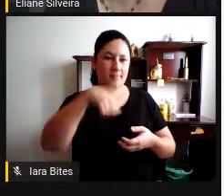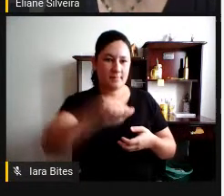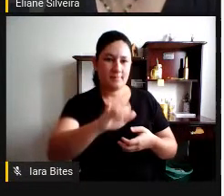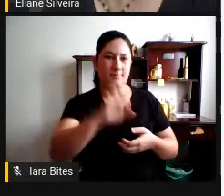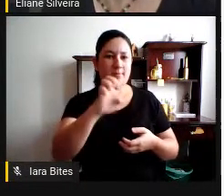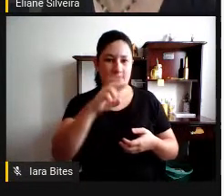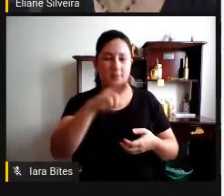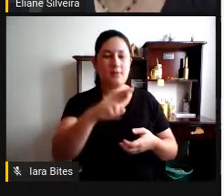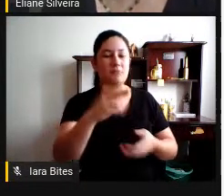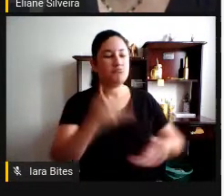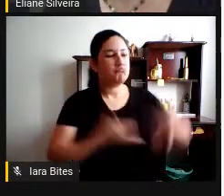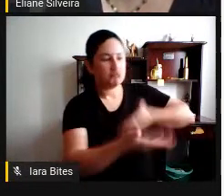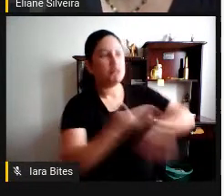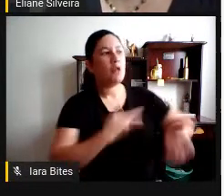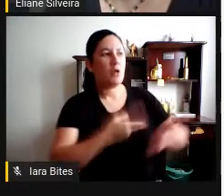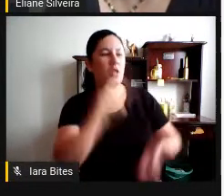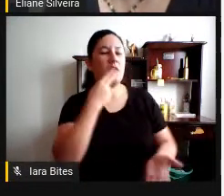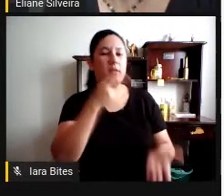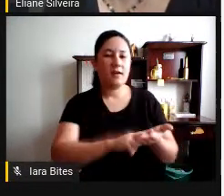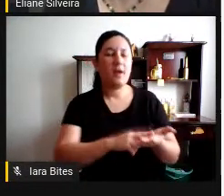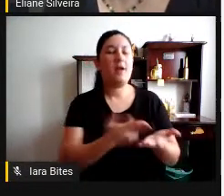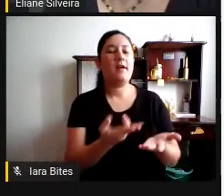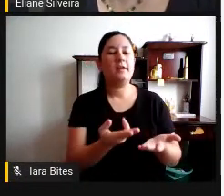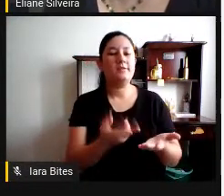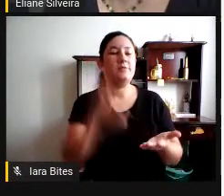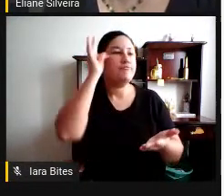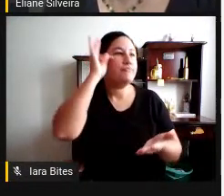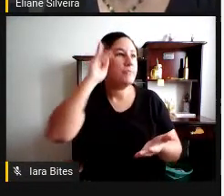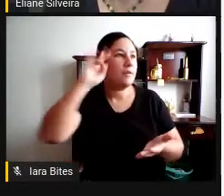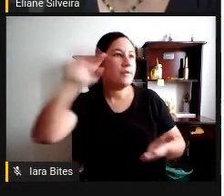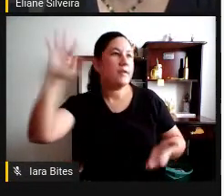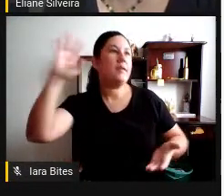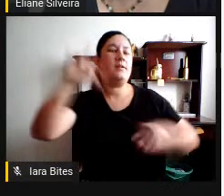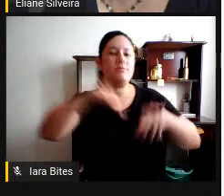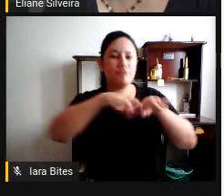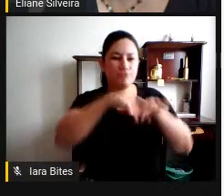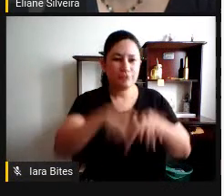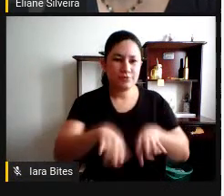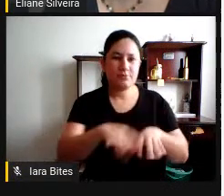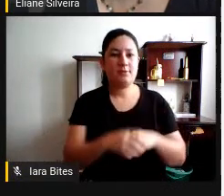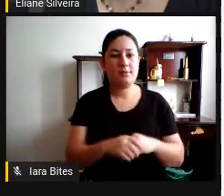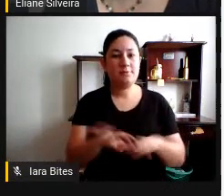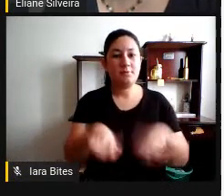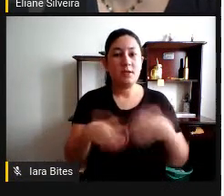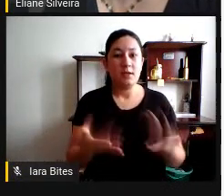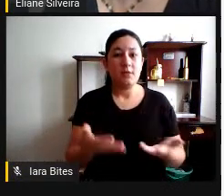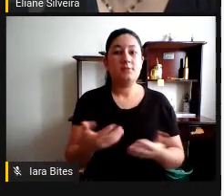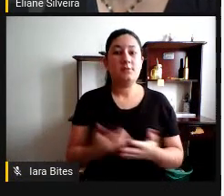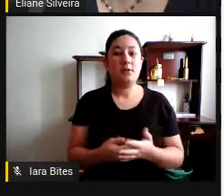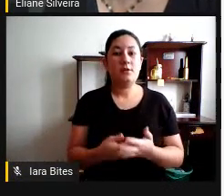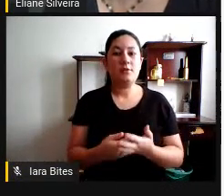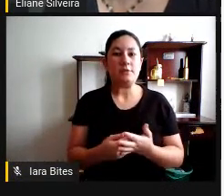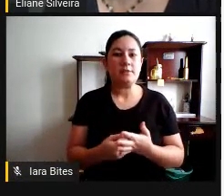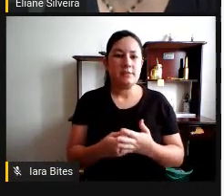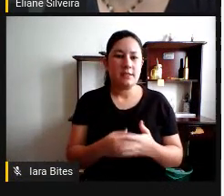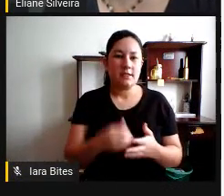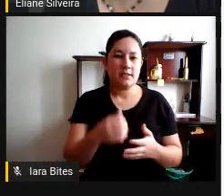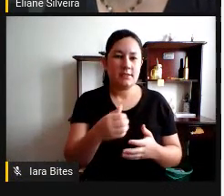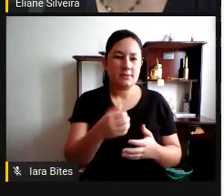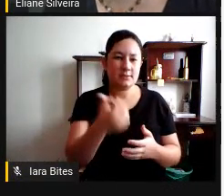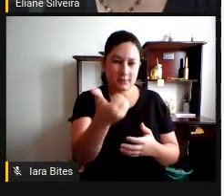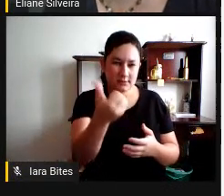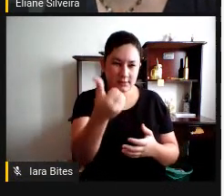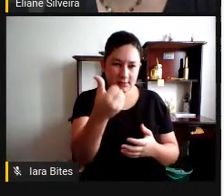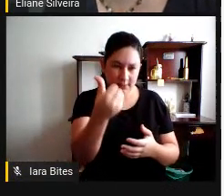Bom, então, em 1964, foram publicadas as cartas que Sussir e Meillet trocaram, mais especificamente as